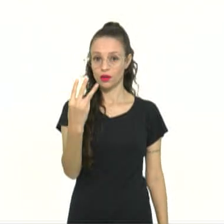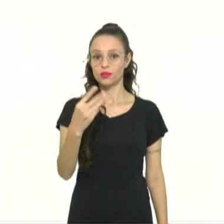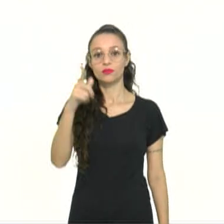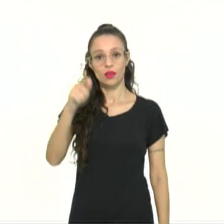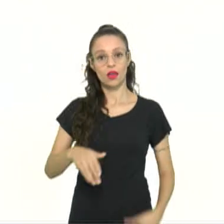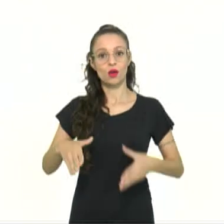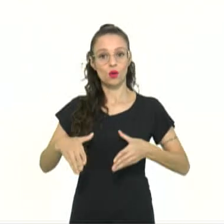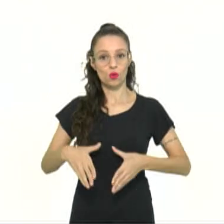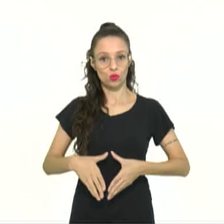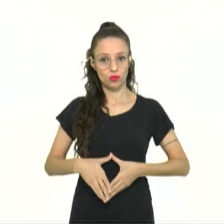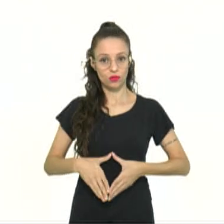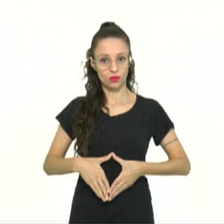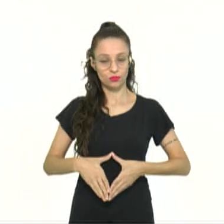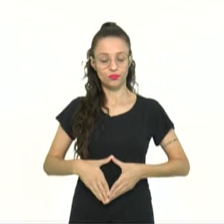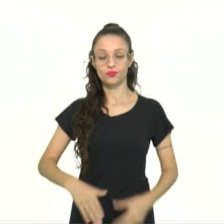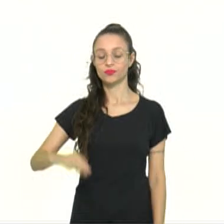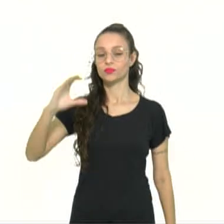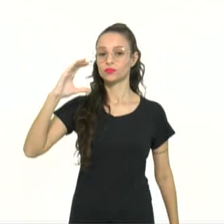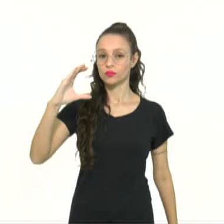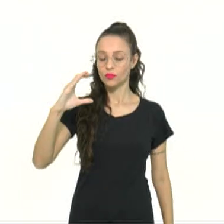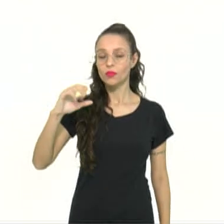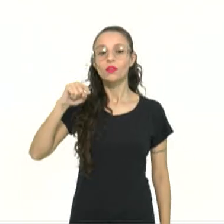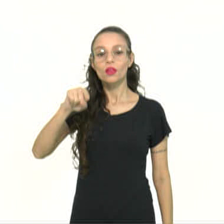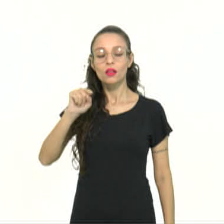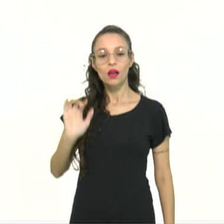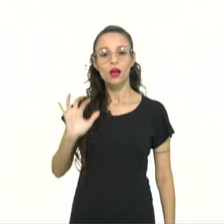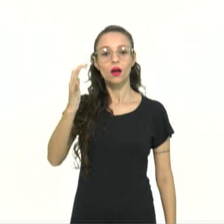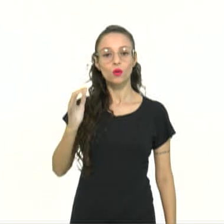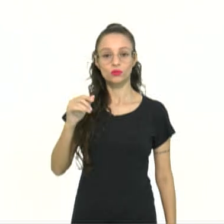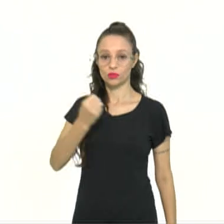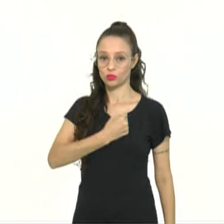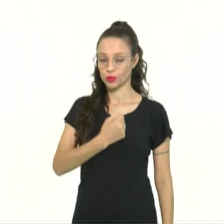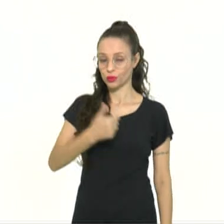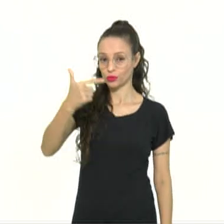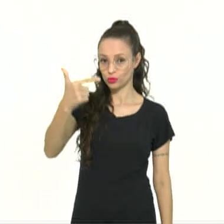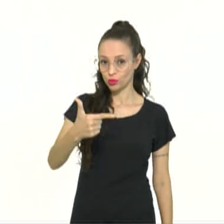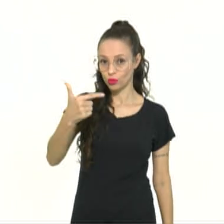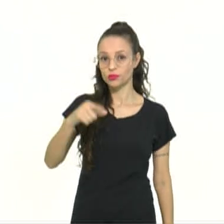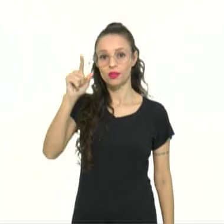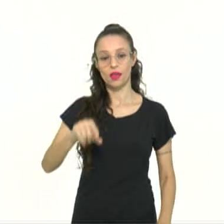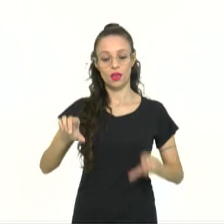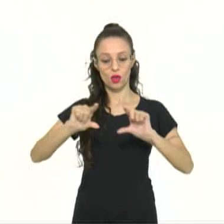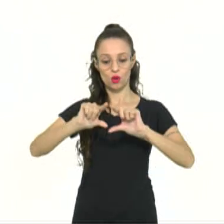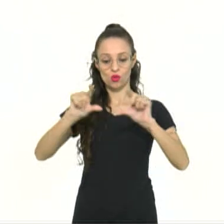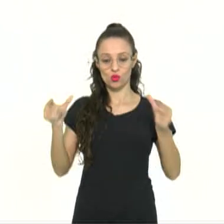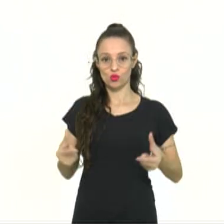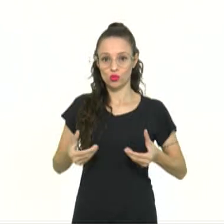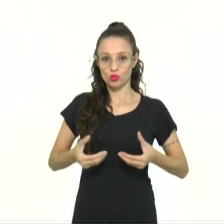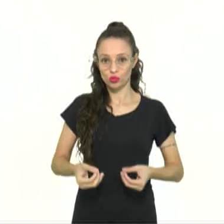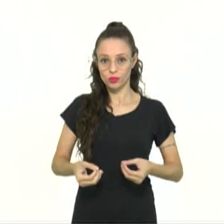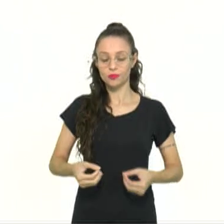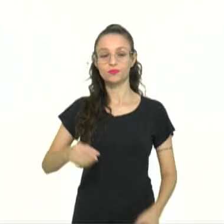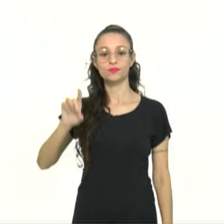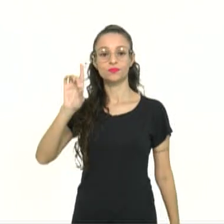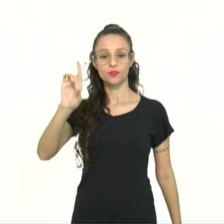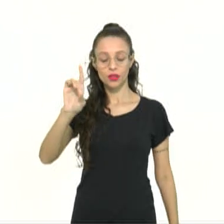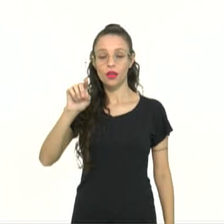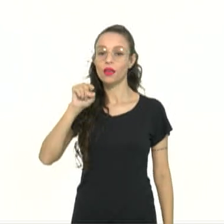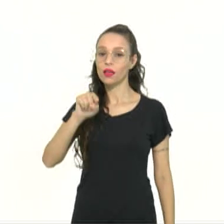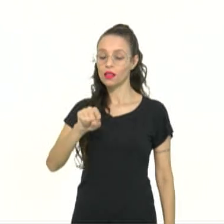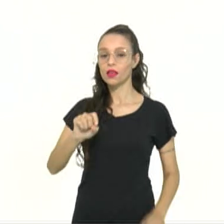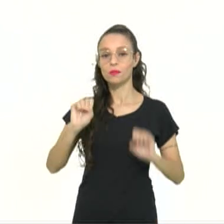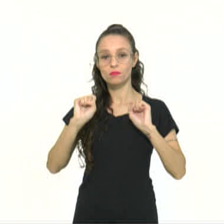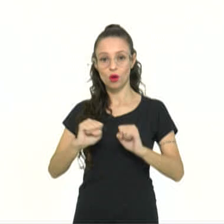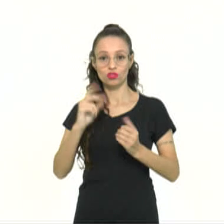útero. Letra C, a fecundação ocorre na estrutura 2, chamada de tuba uterina. E letra D, a fecundação